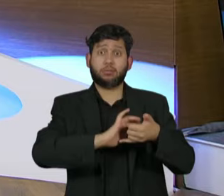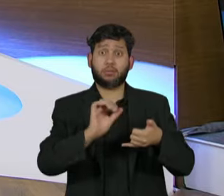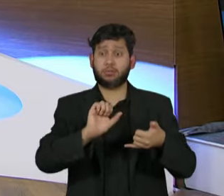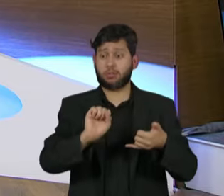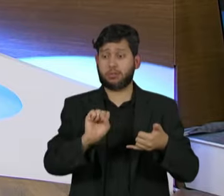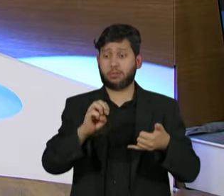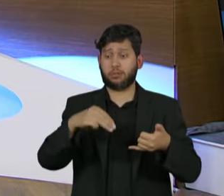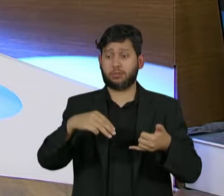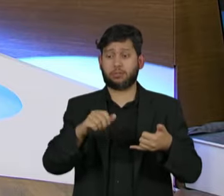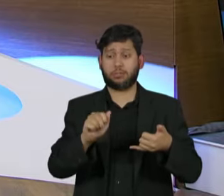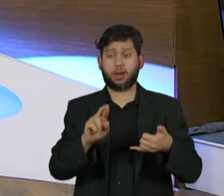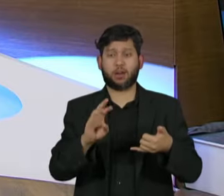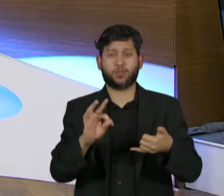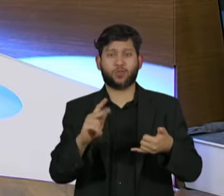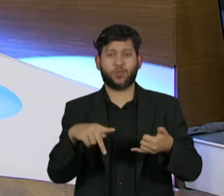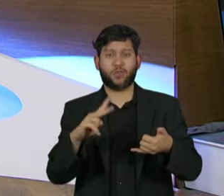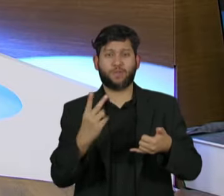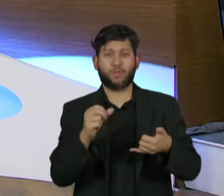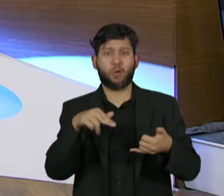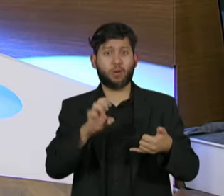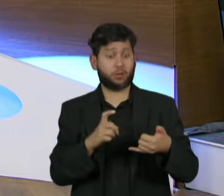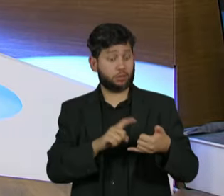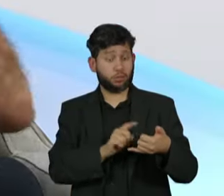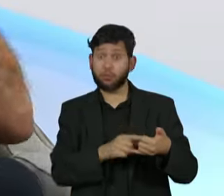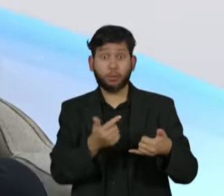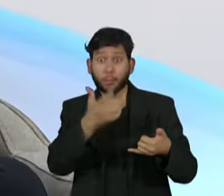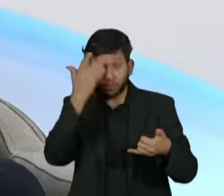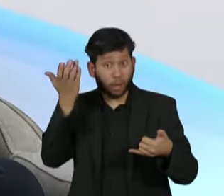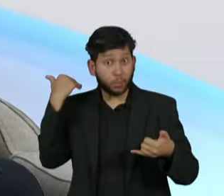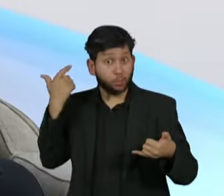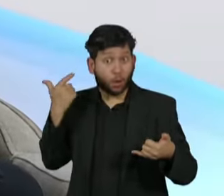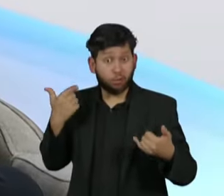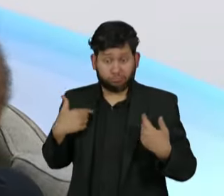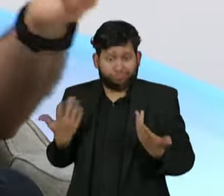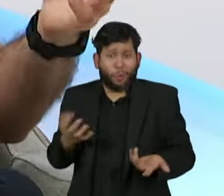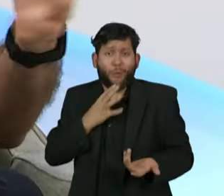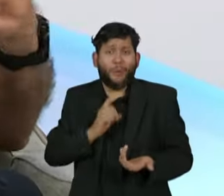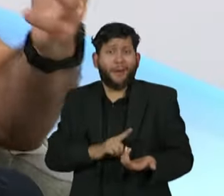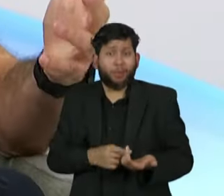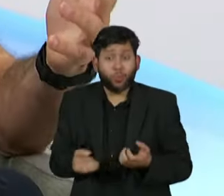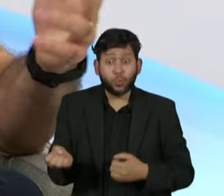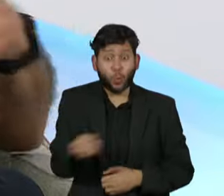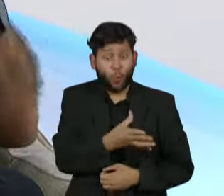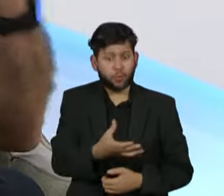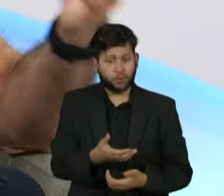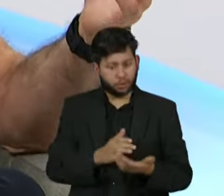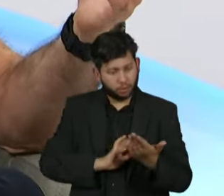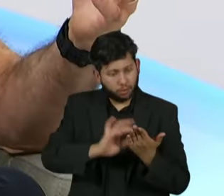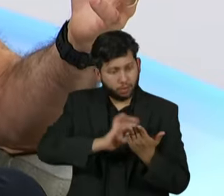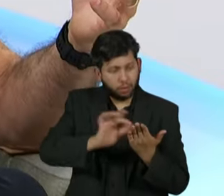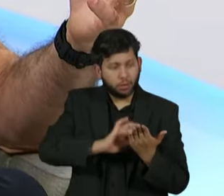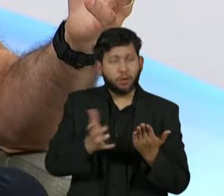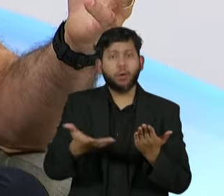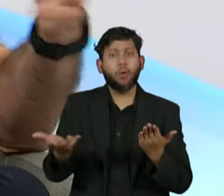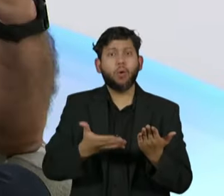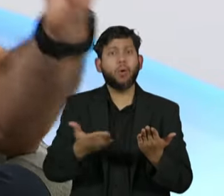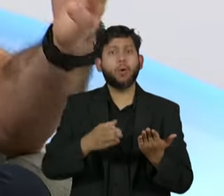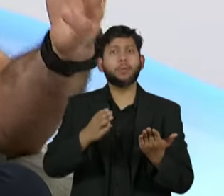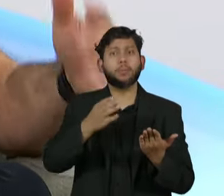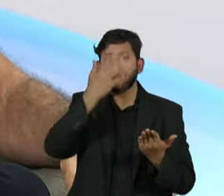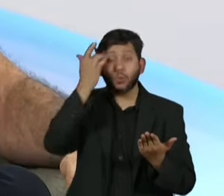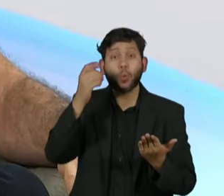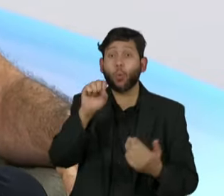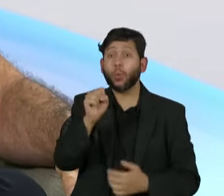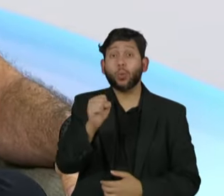à procura de smartphones você cria um problema novo e resolveu esse problema e ele hoje informa bilhões de pessoas